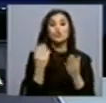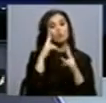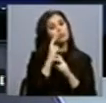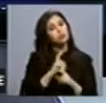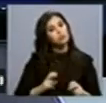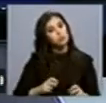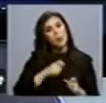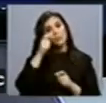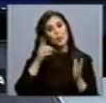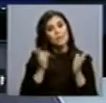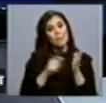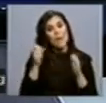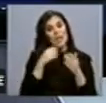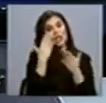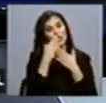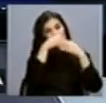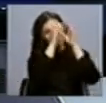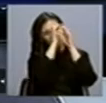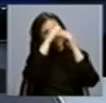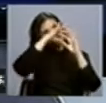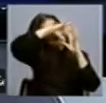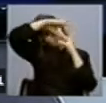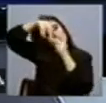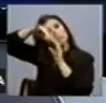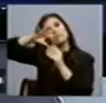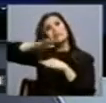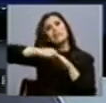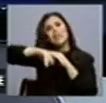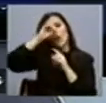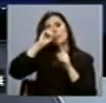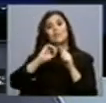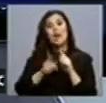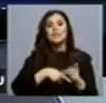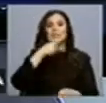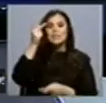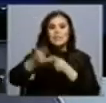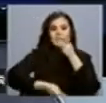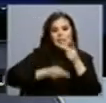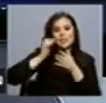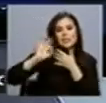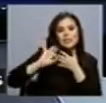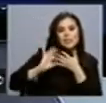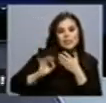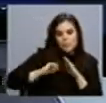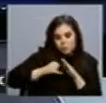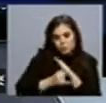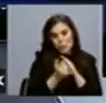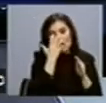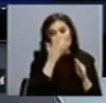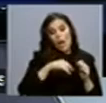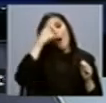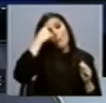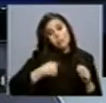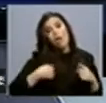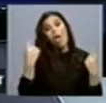astrónomos norte-americanos e não só. Que o que é que eles fizeram? Eles analisaram como, em pormenor, o buraco negro que nós sabemos que existe no